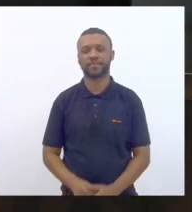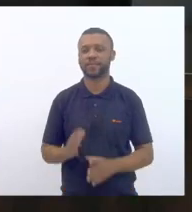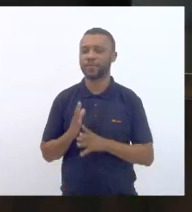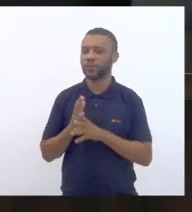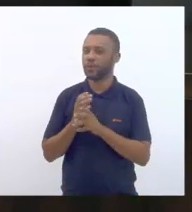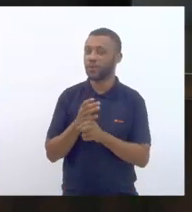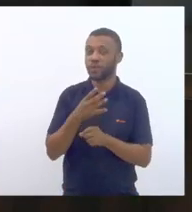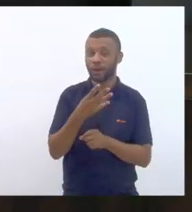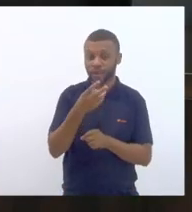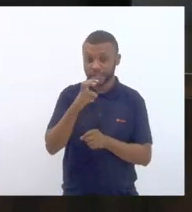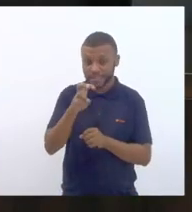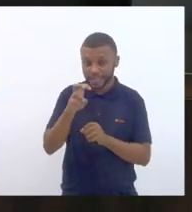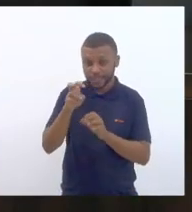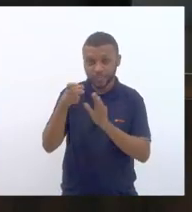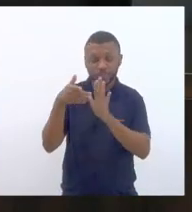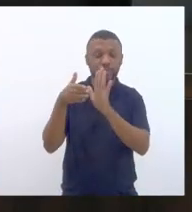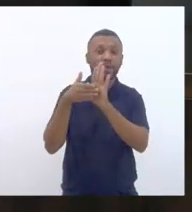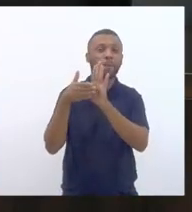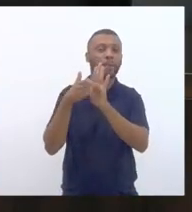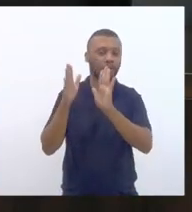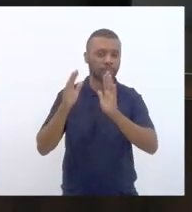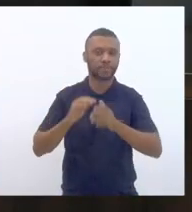45º da pauta.